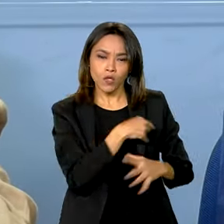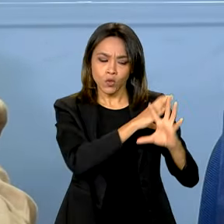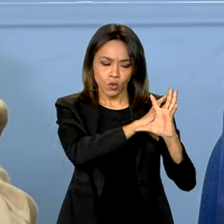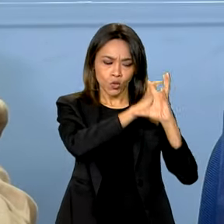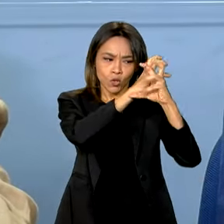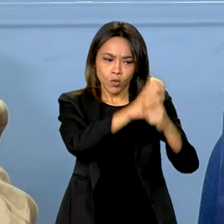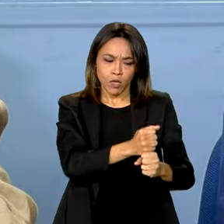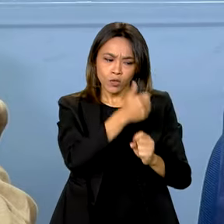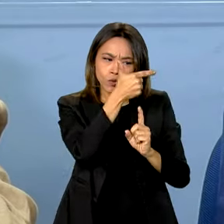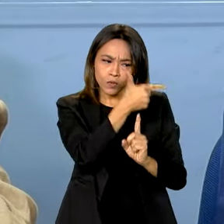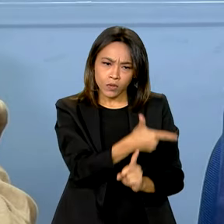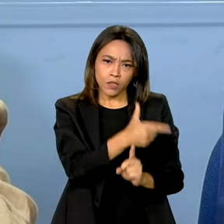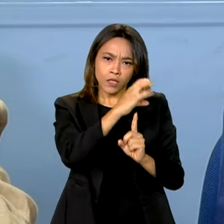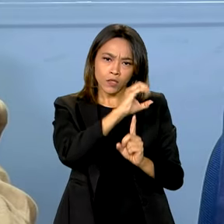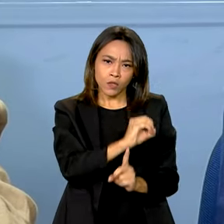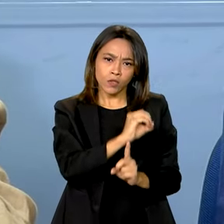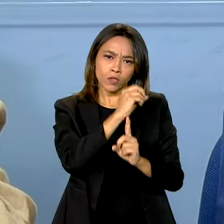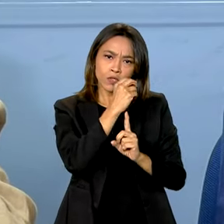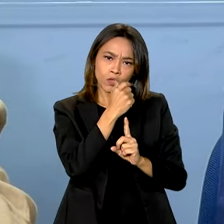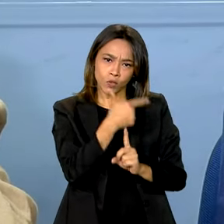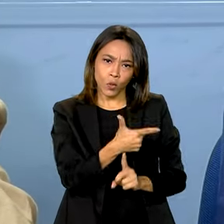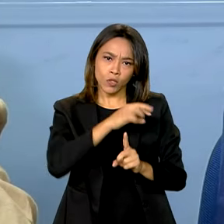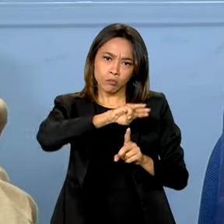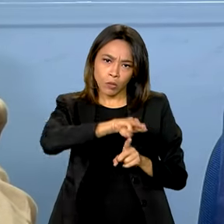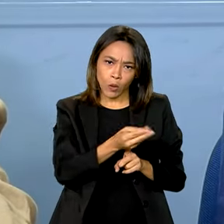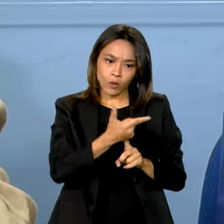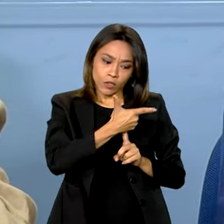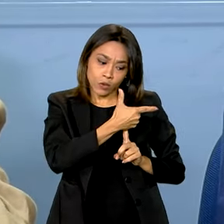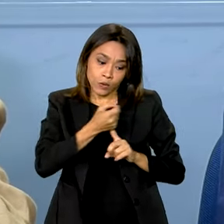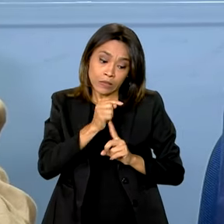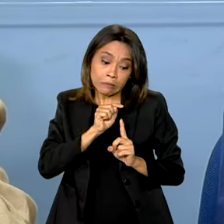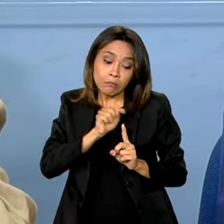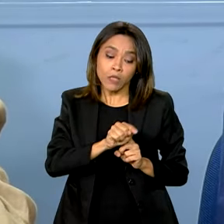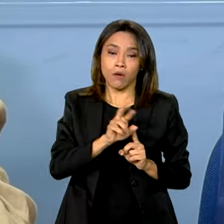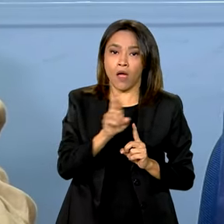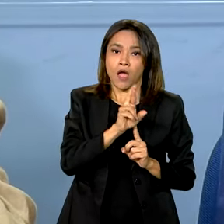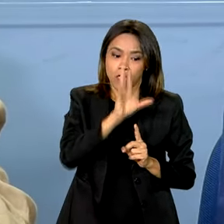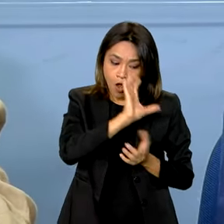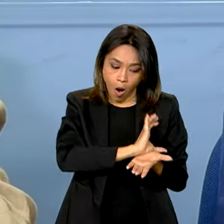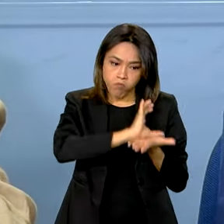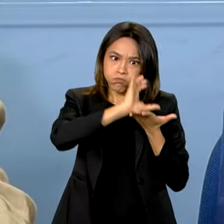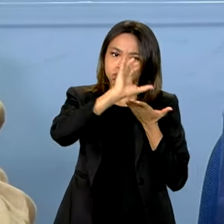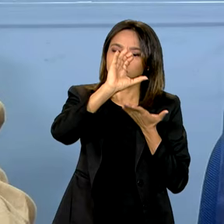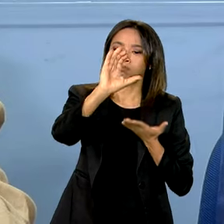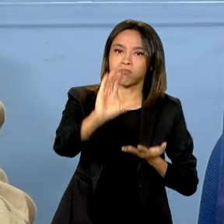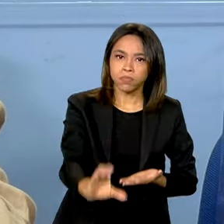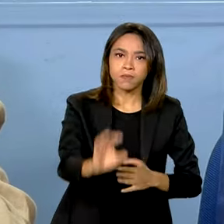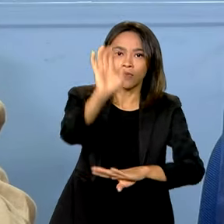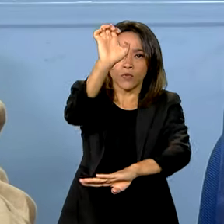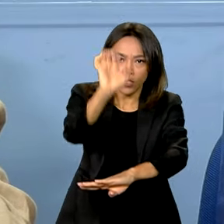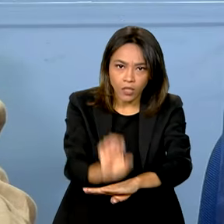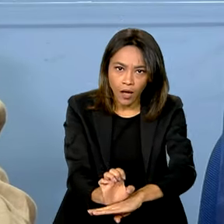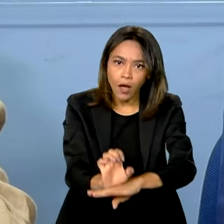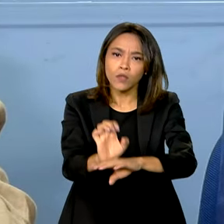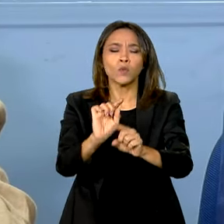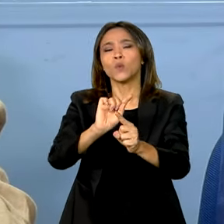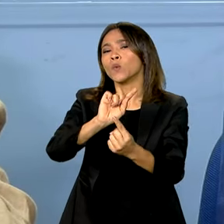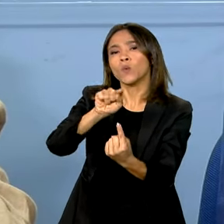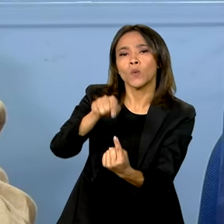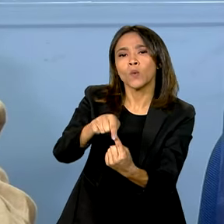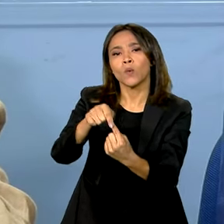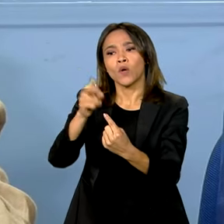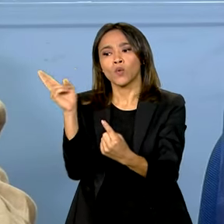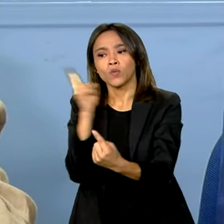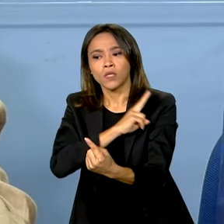de 202 milhões e 200 mil reais ao estado, tanto para ações